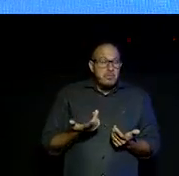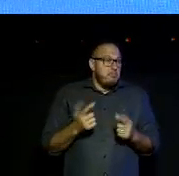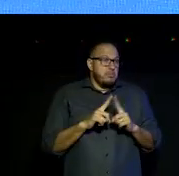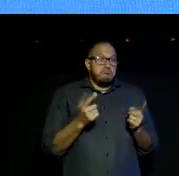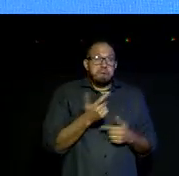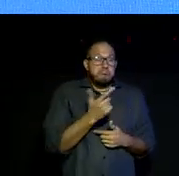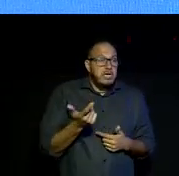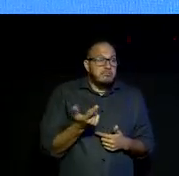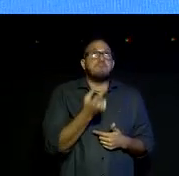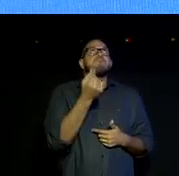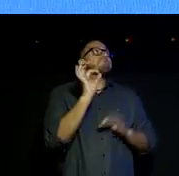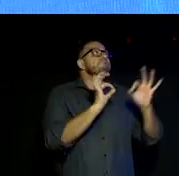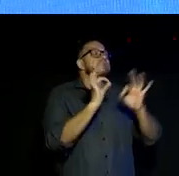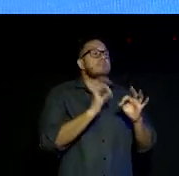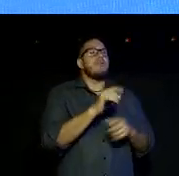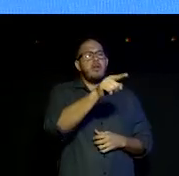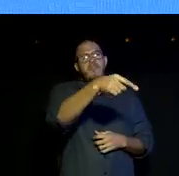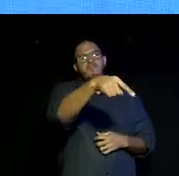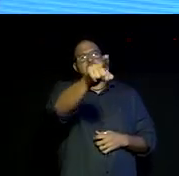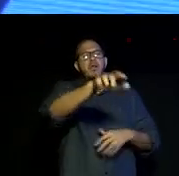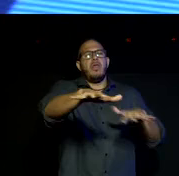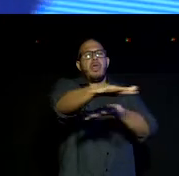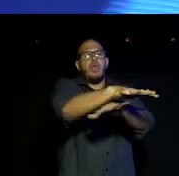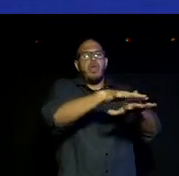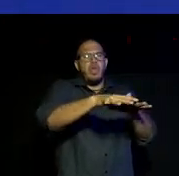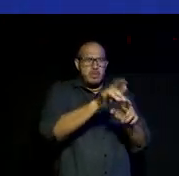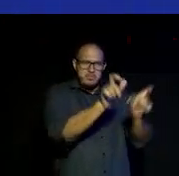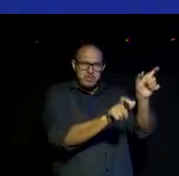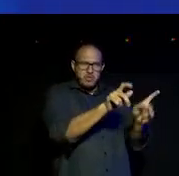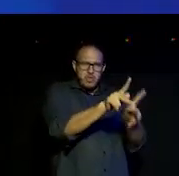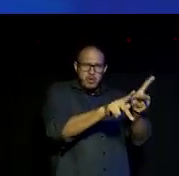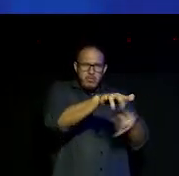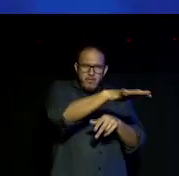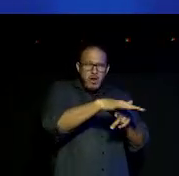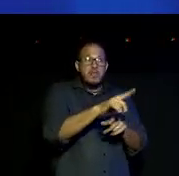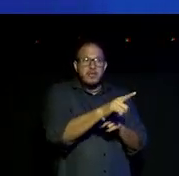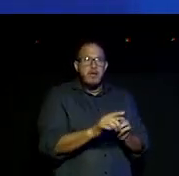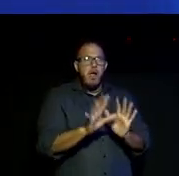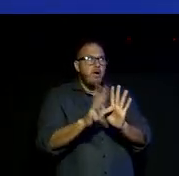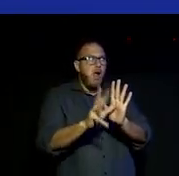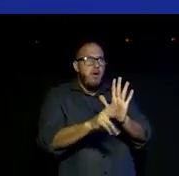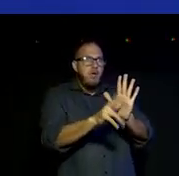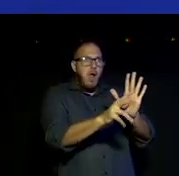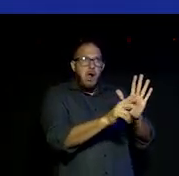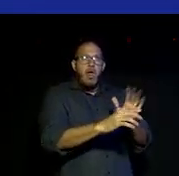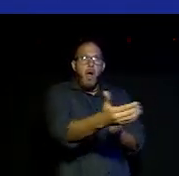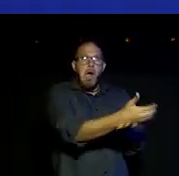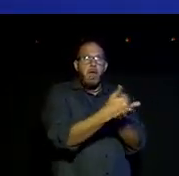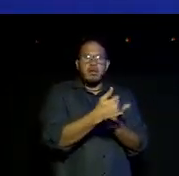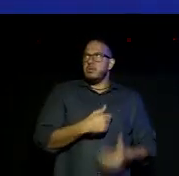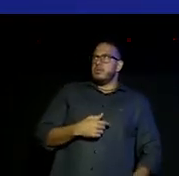recursos. Já sei. Vão no povoado mais próximo. e roubem o máximo que vocês